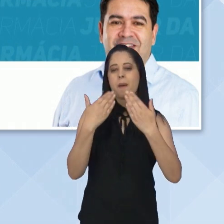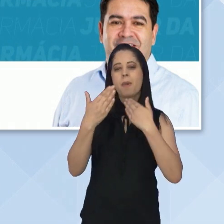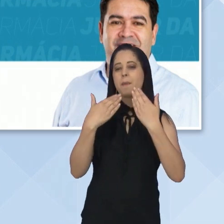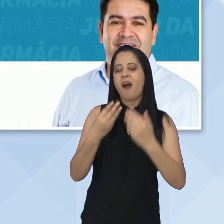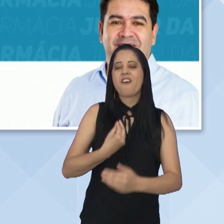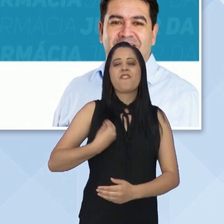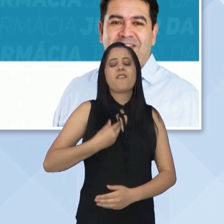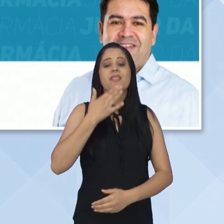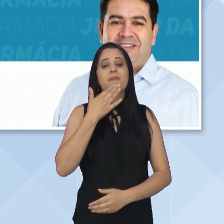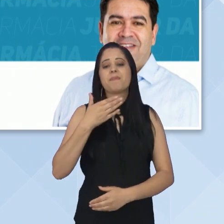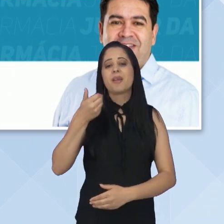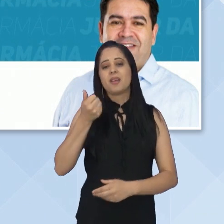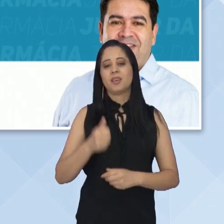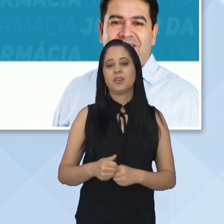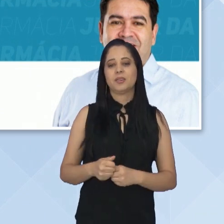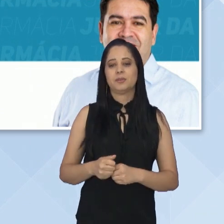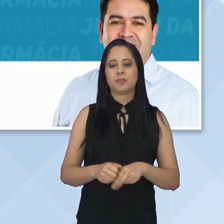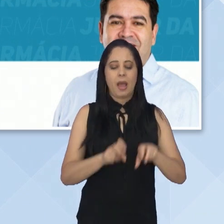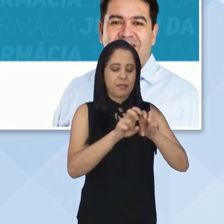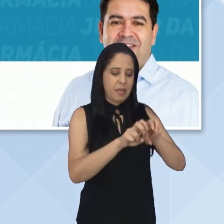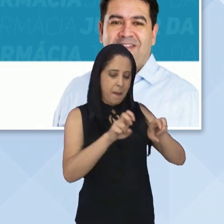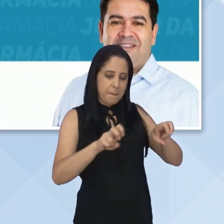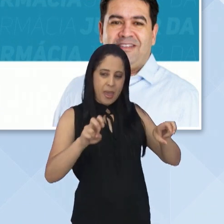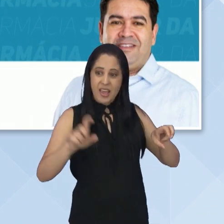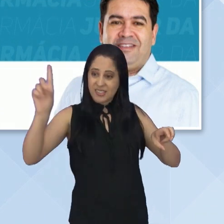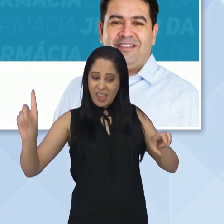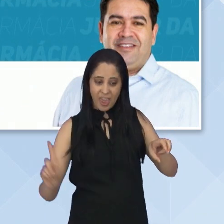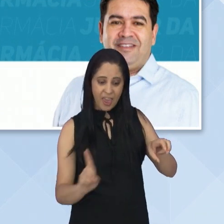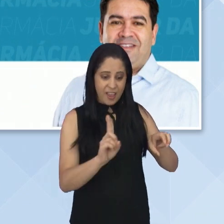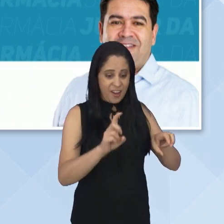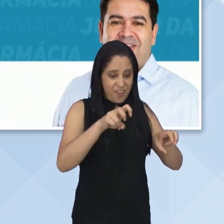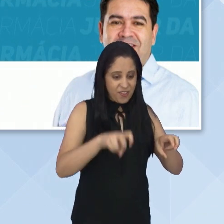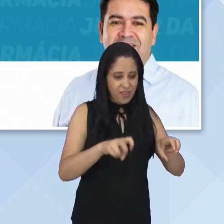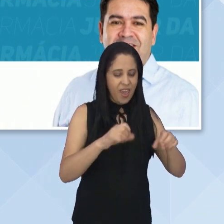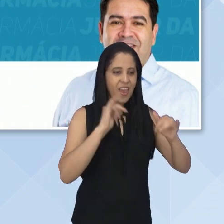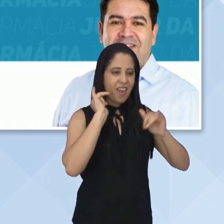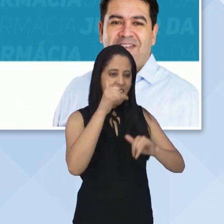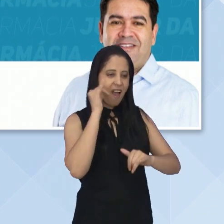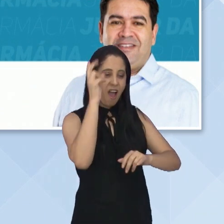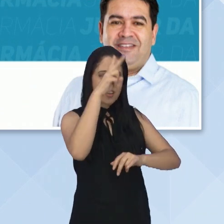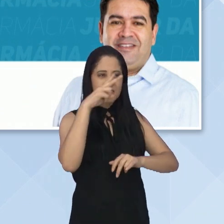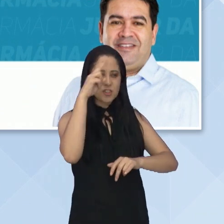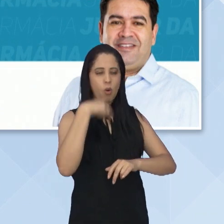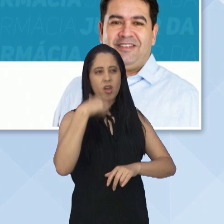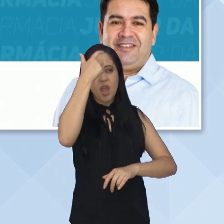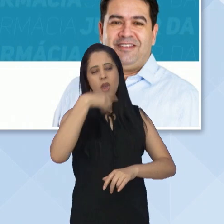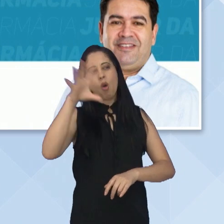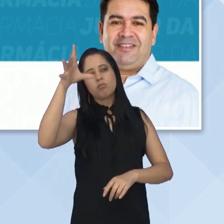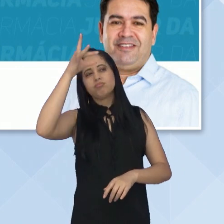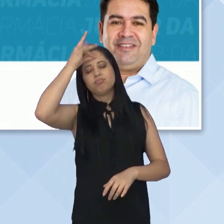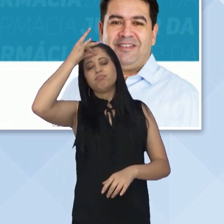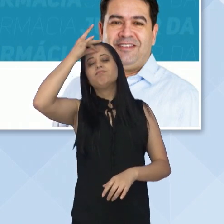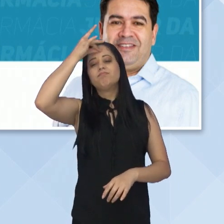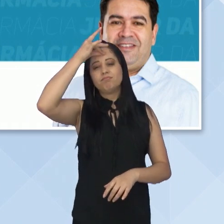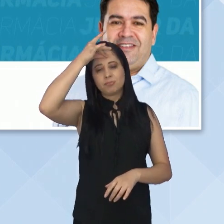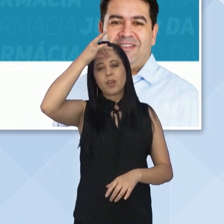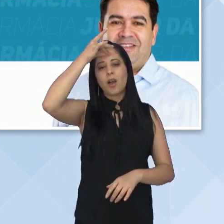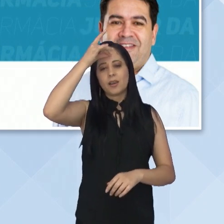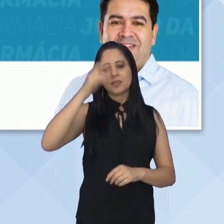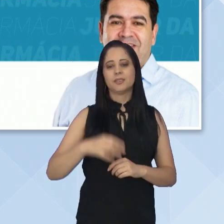viver melhor. Naquela mesa ele contava histórias que hoje na memória eu guardo e sei de